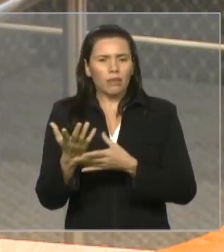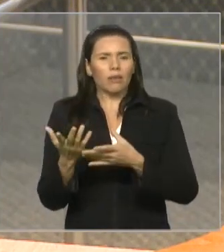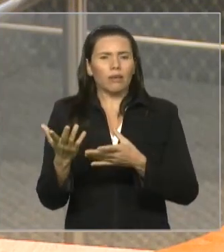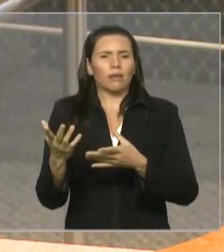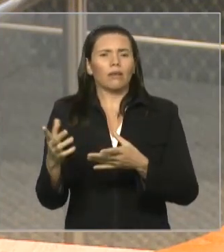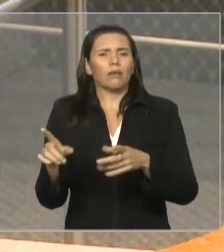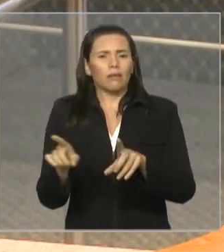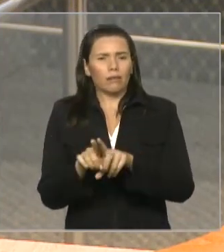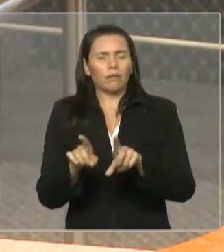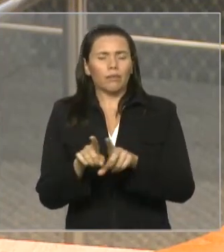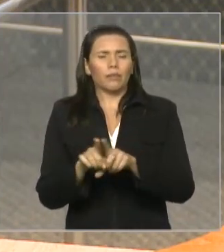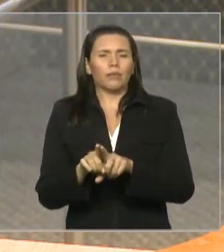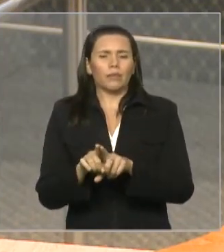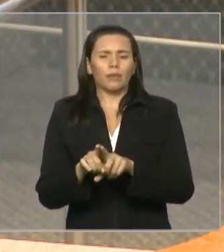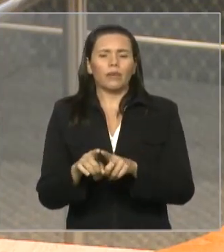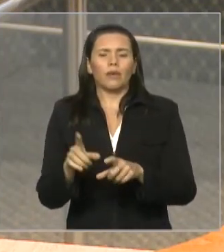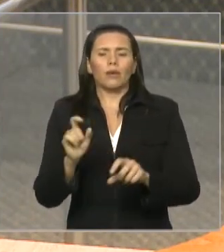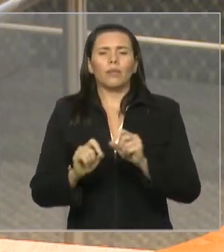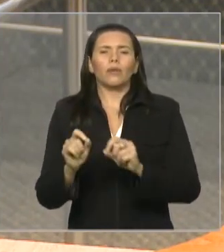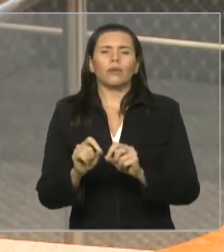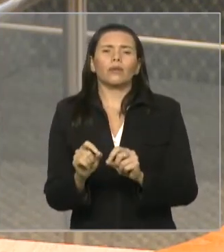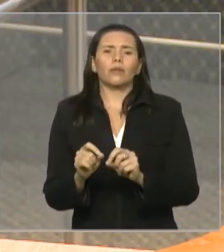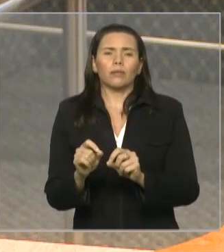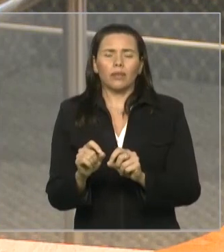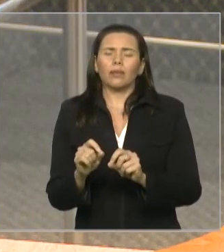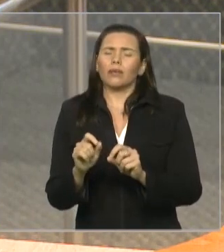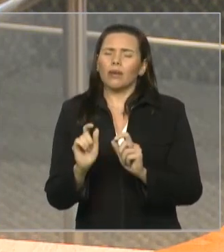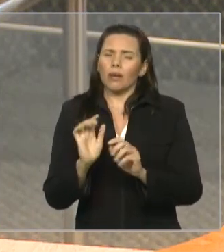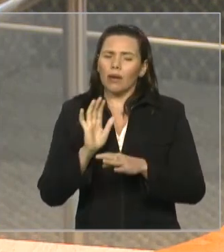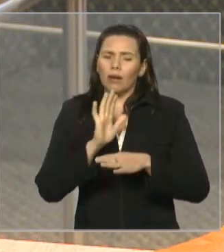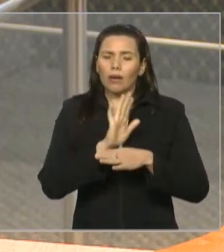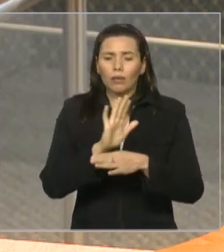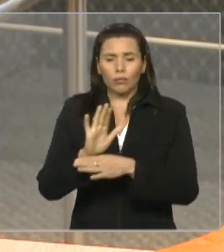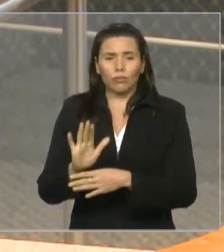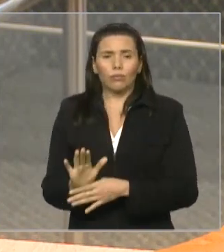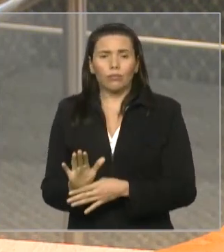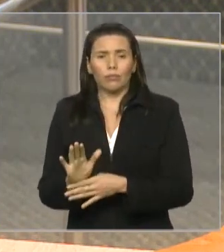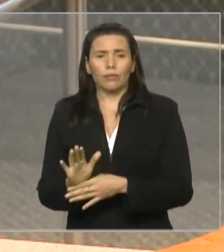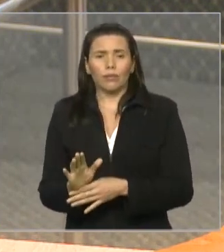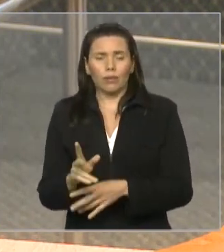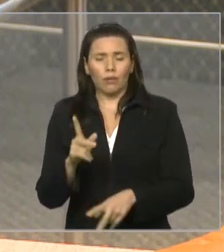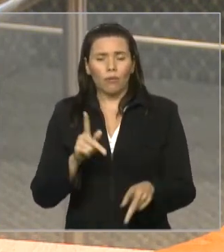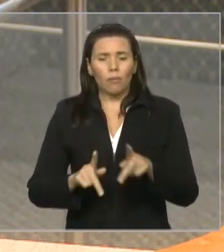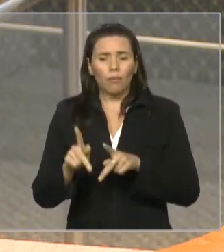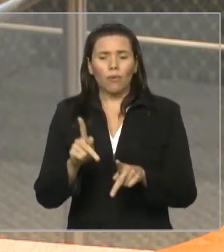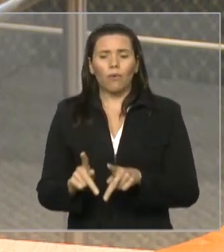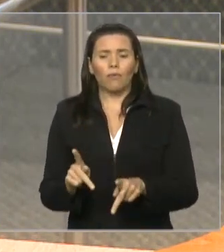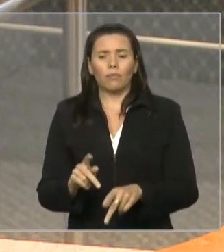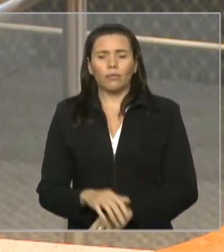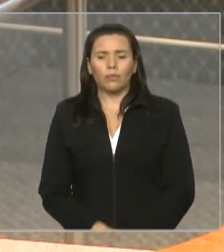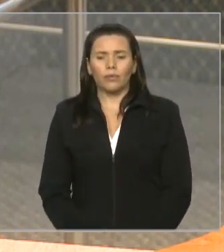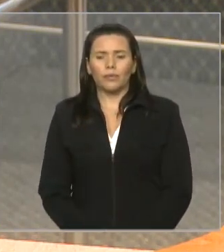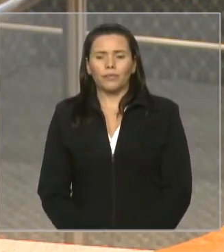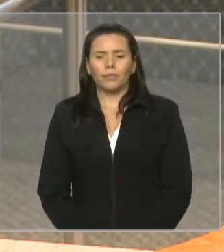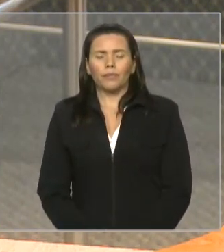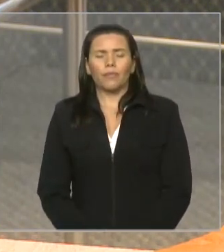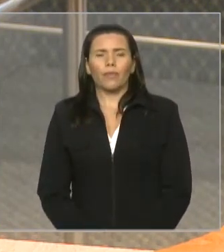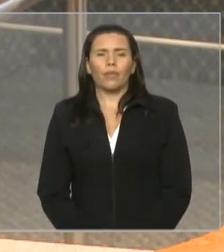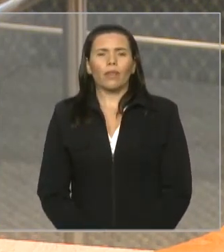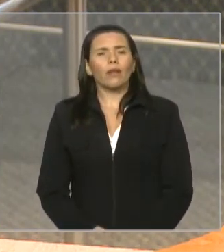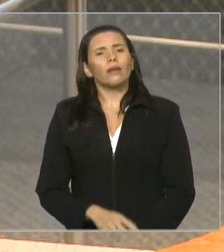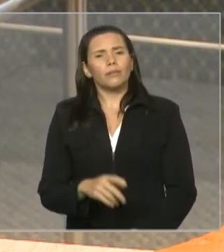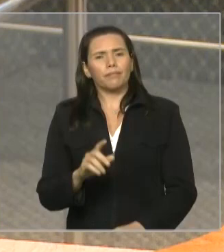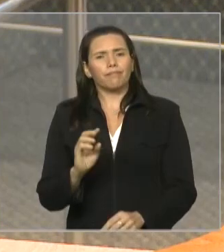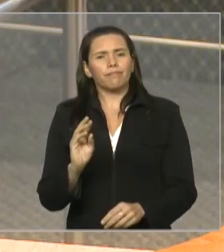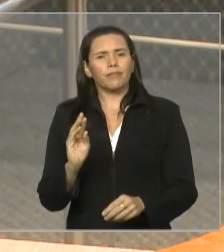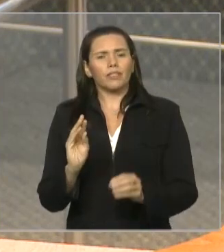portal eletrônico tem uma ferramenta que está à disposição da população, pode ser usado para grandes benefícios